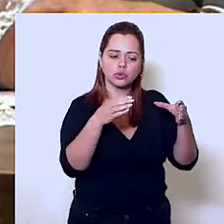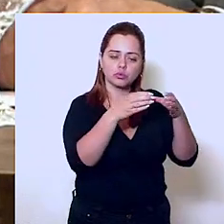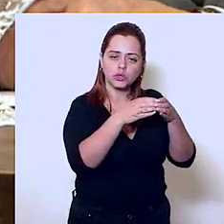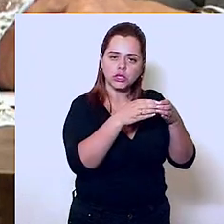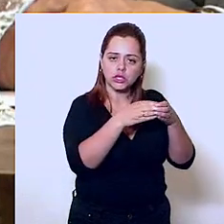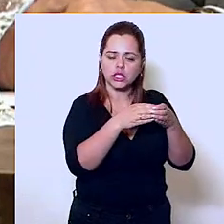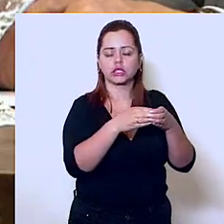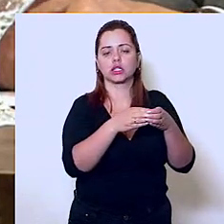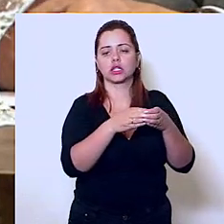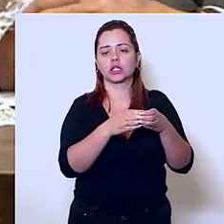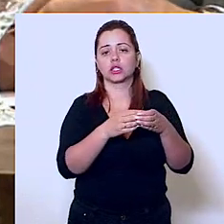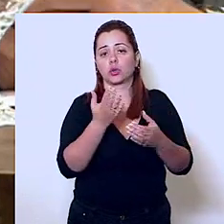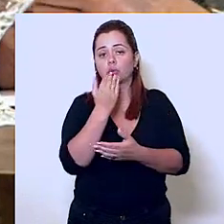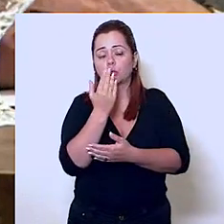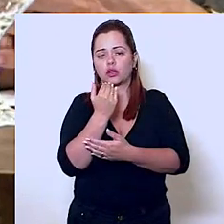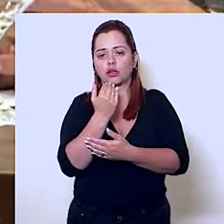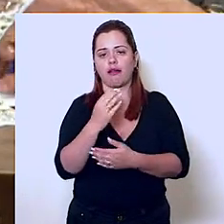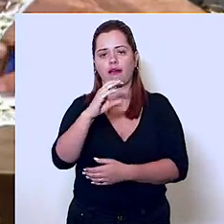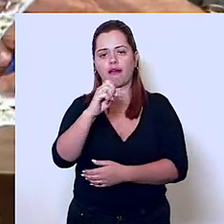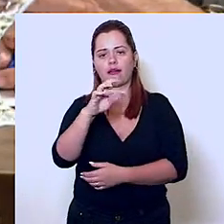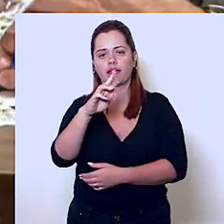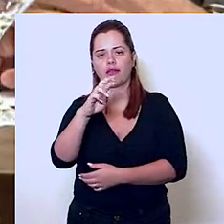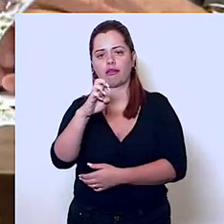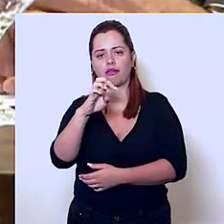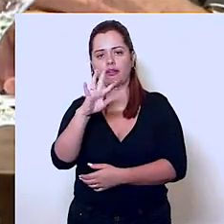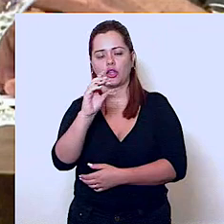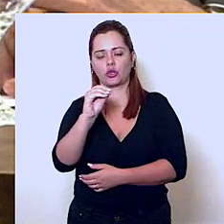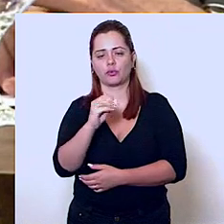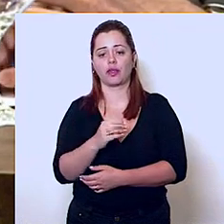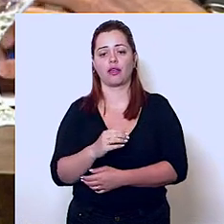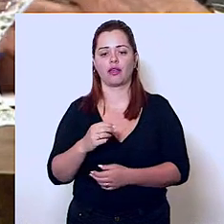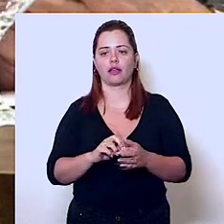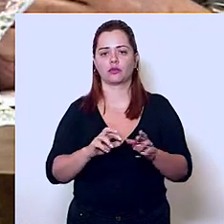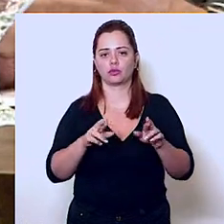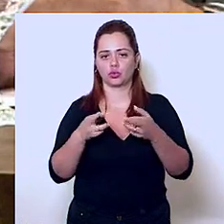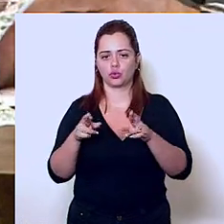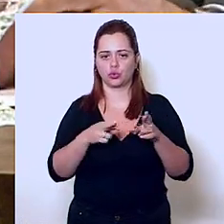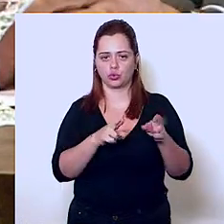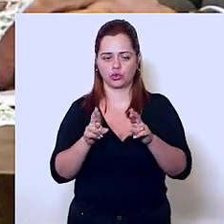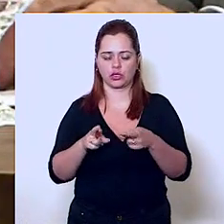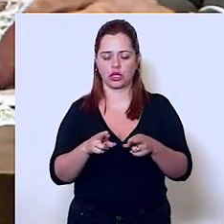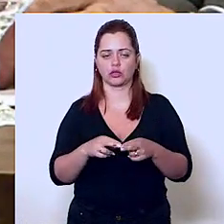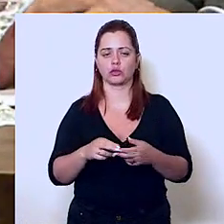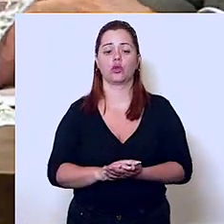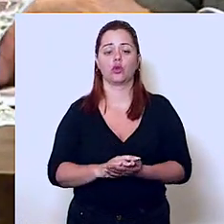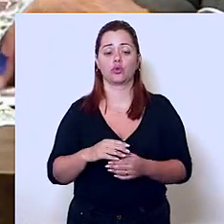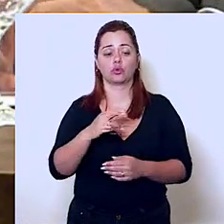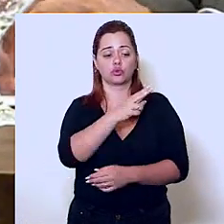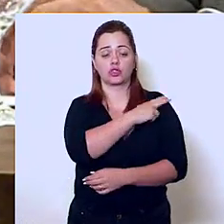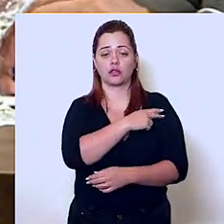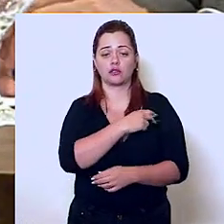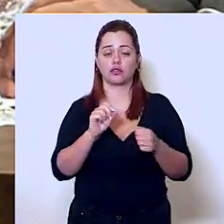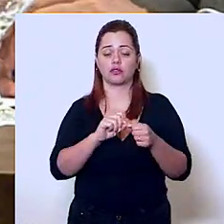o almoço era um carneiro assado. E aí o chefe local lá, num gesto de homenagem, tirou o